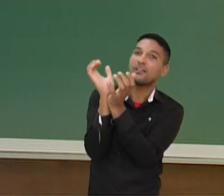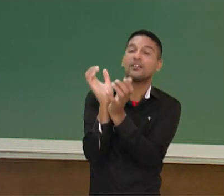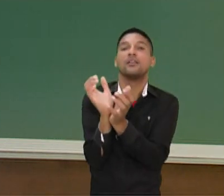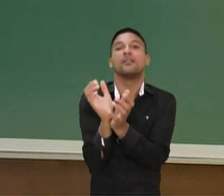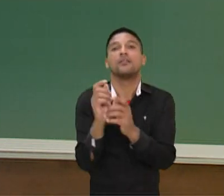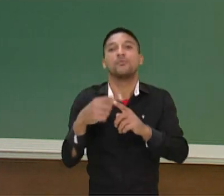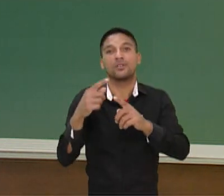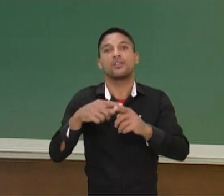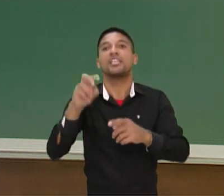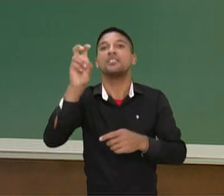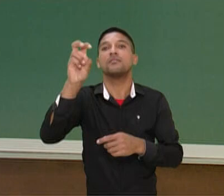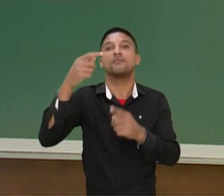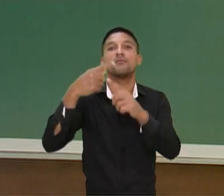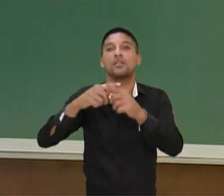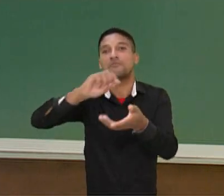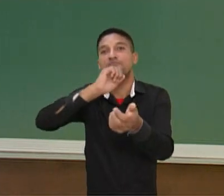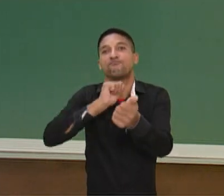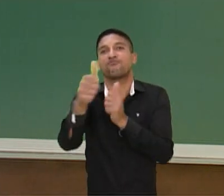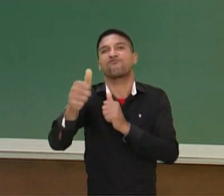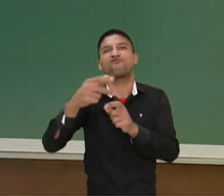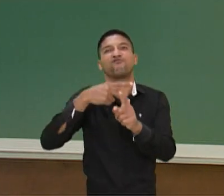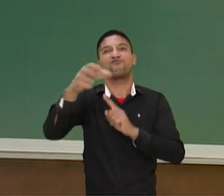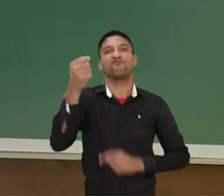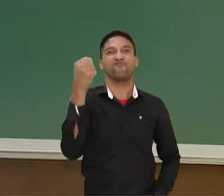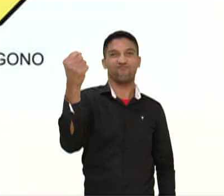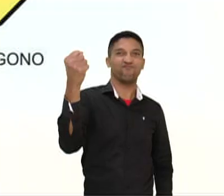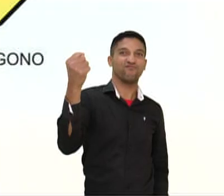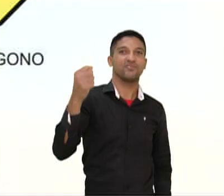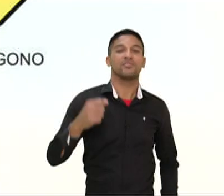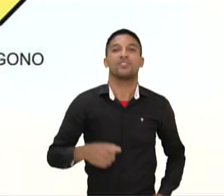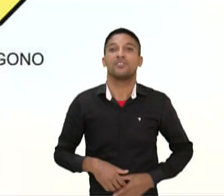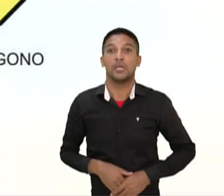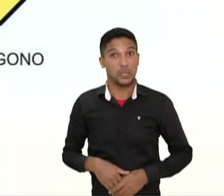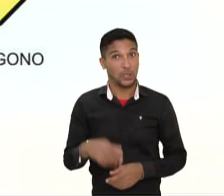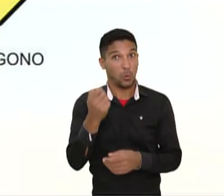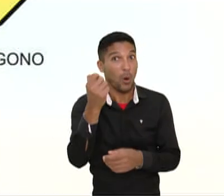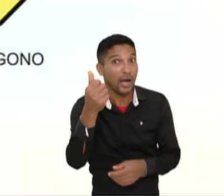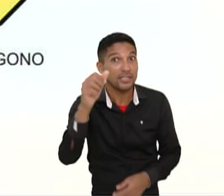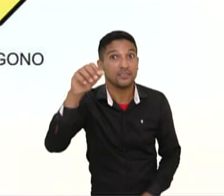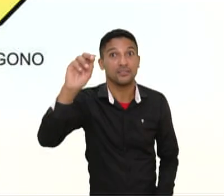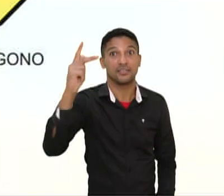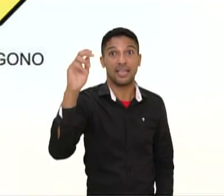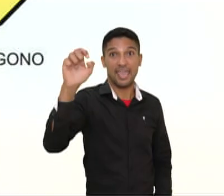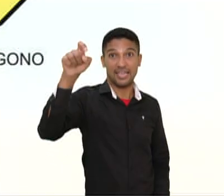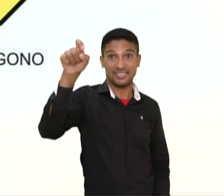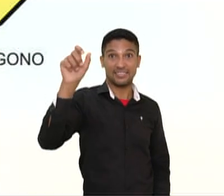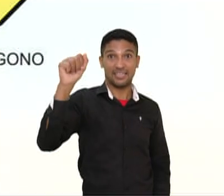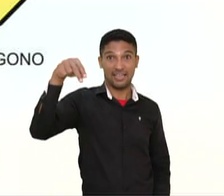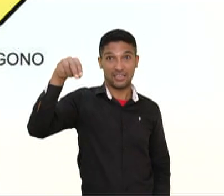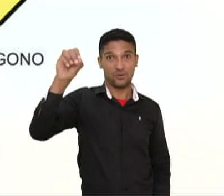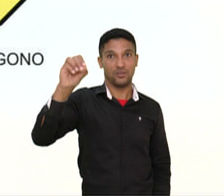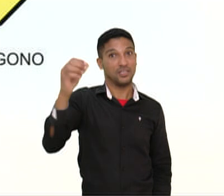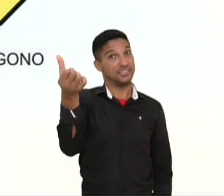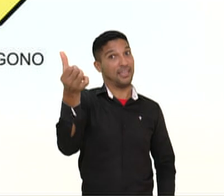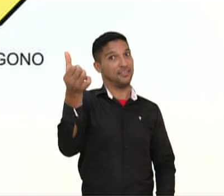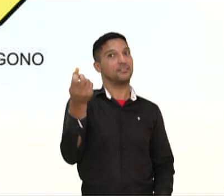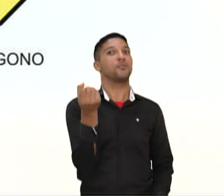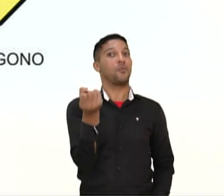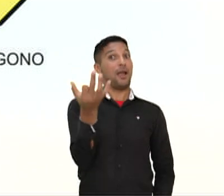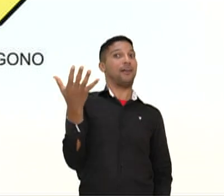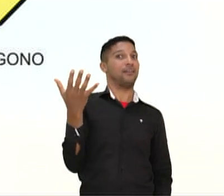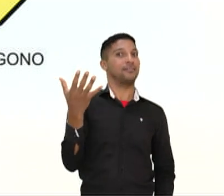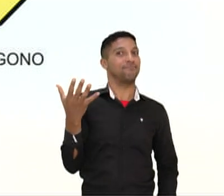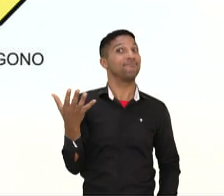que é hexa? 6. Então, olha aqui, ó. Antigamente a gente falava hexágono. É hexágono, né? X com som de